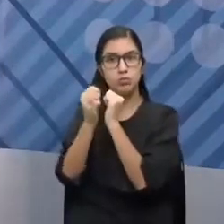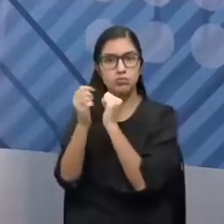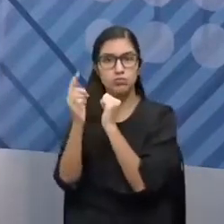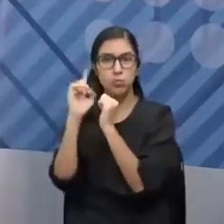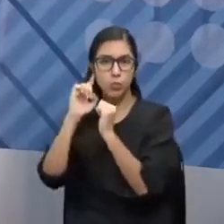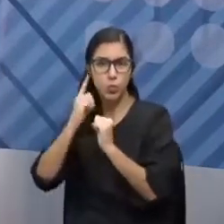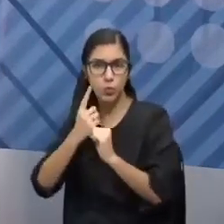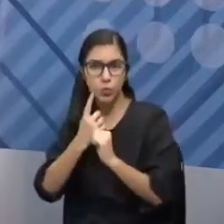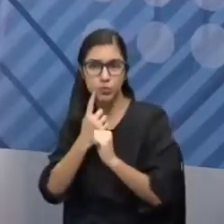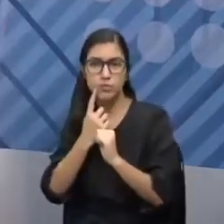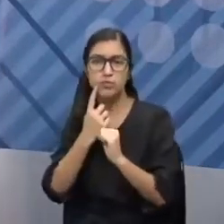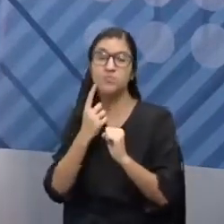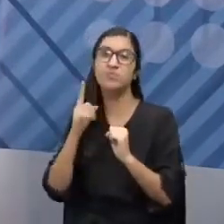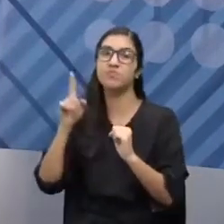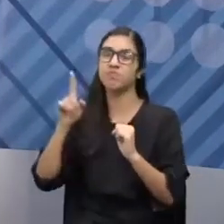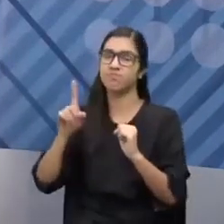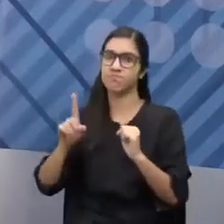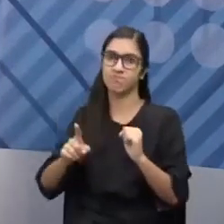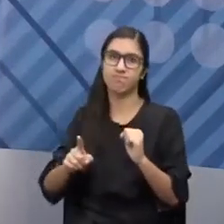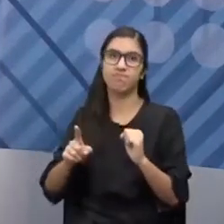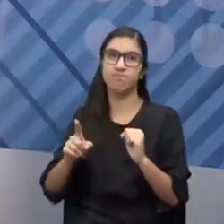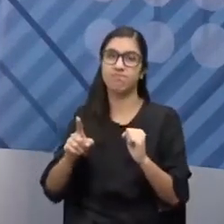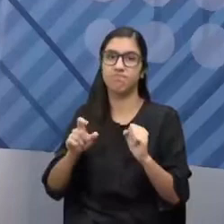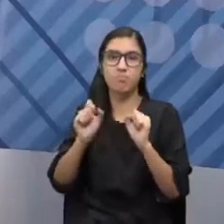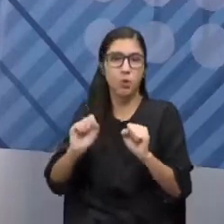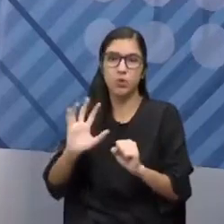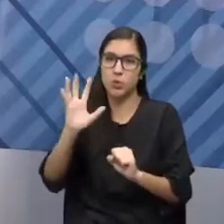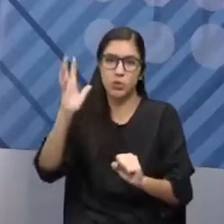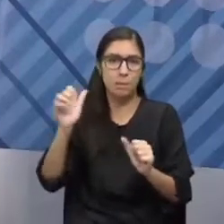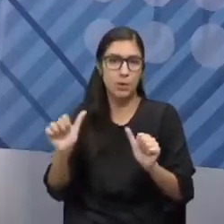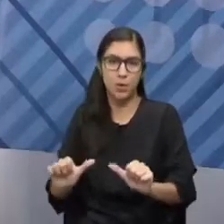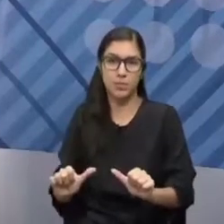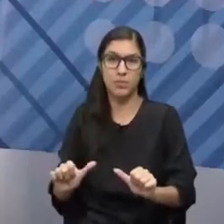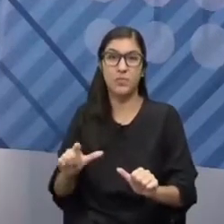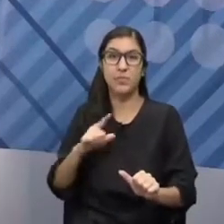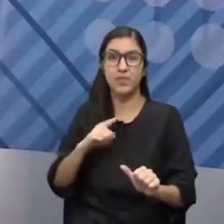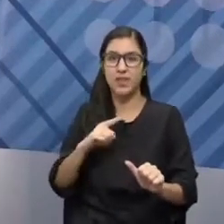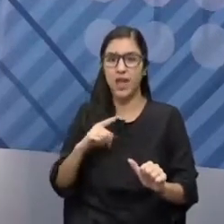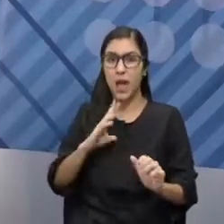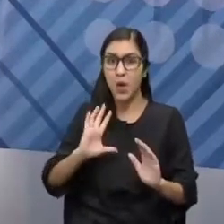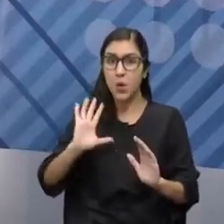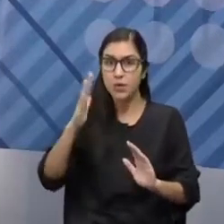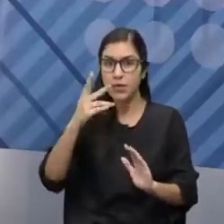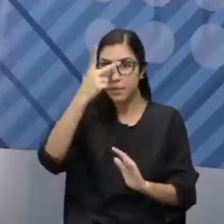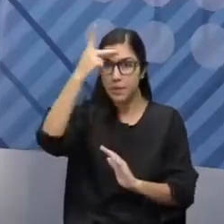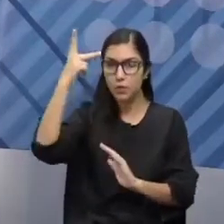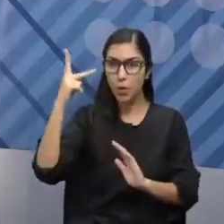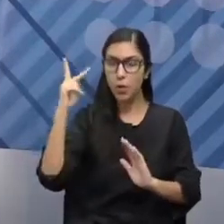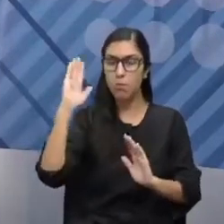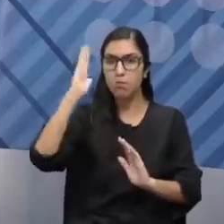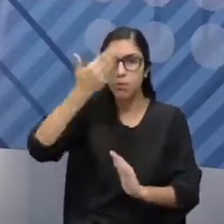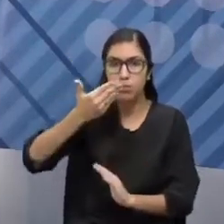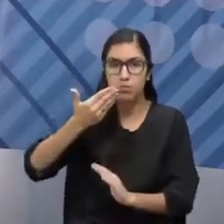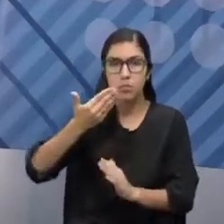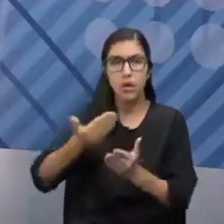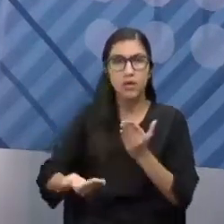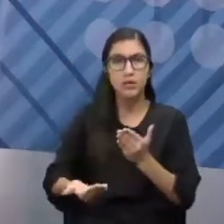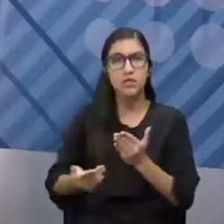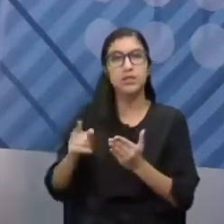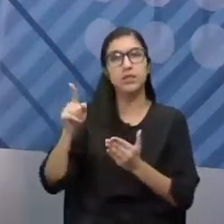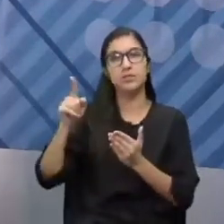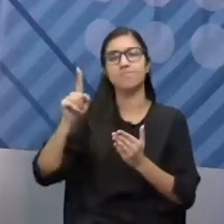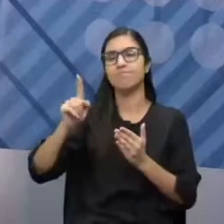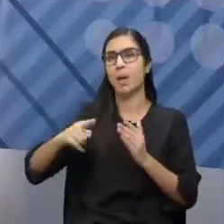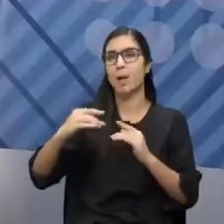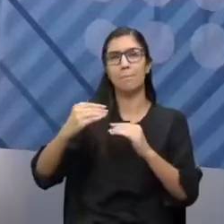de Usher, é a grande vilã. Então, quando a gente fala em surdo-cegueira adquirida, a síndrome de Usher está